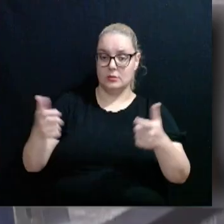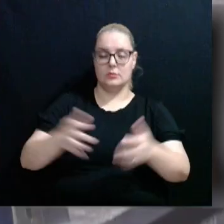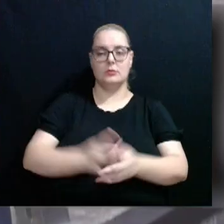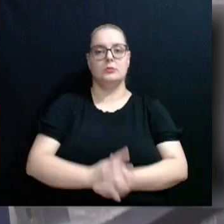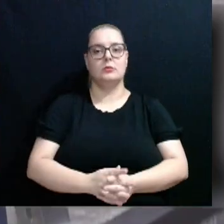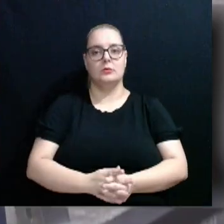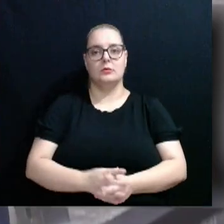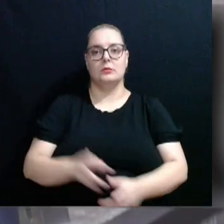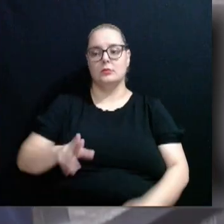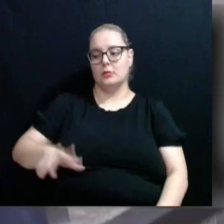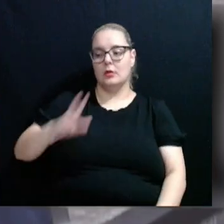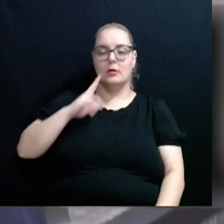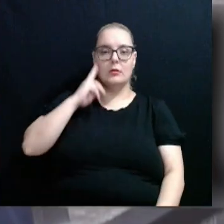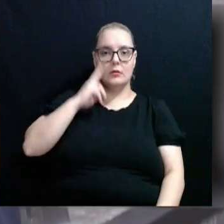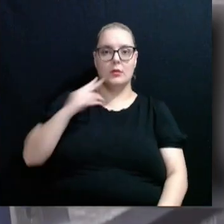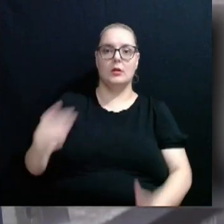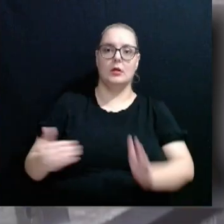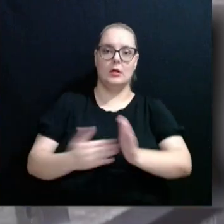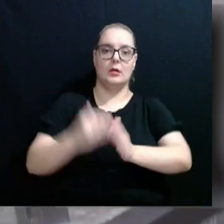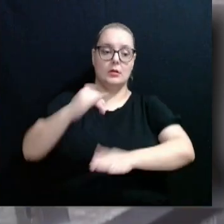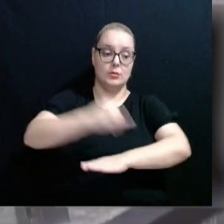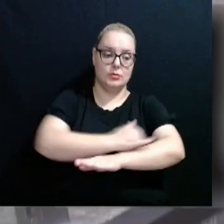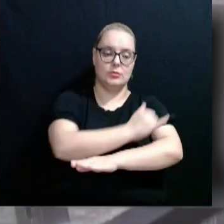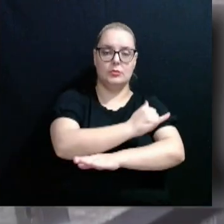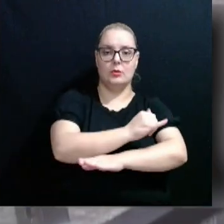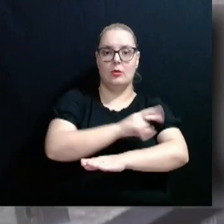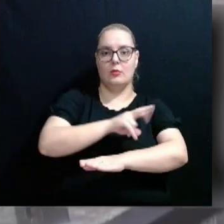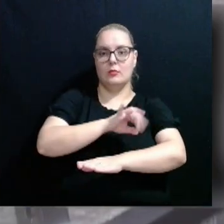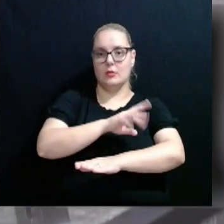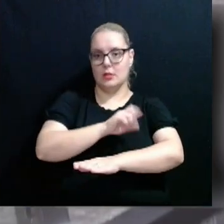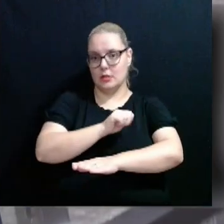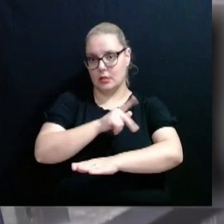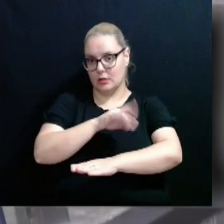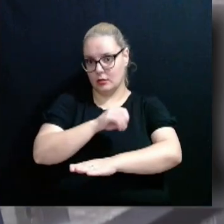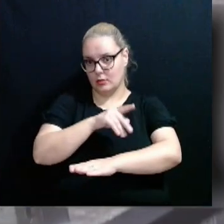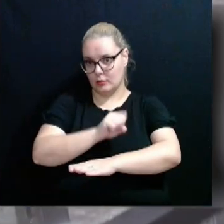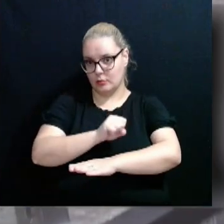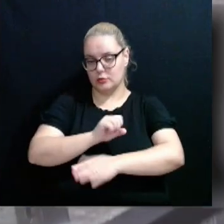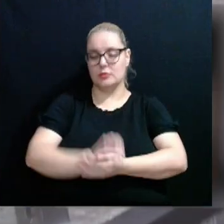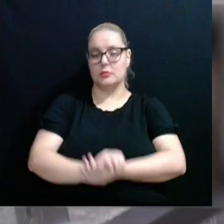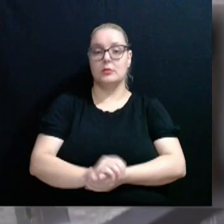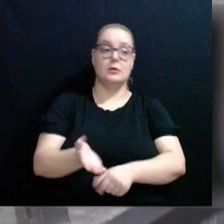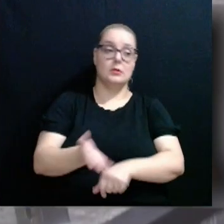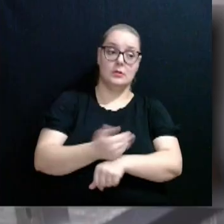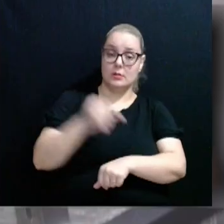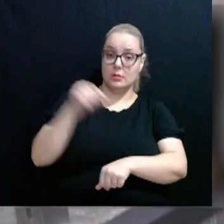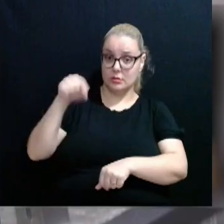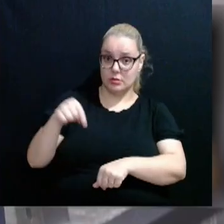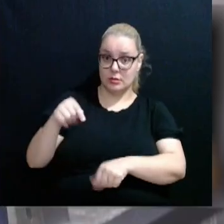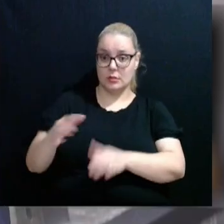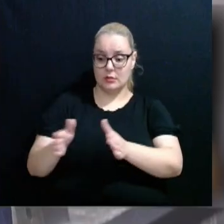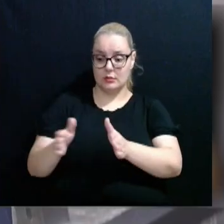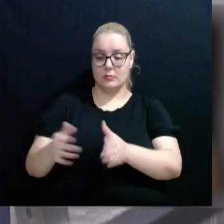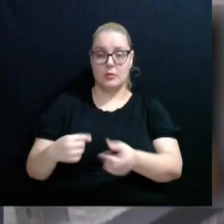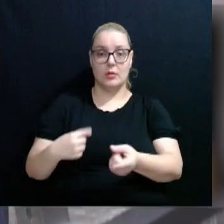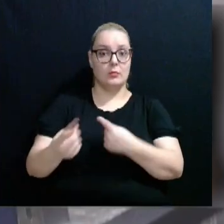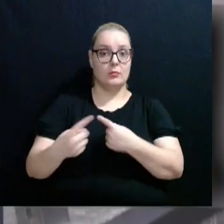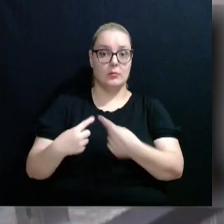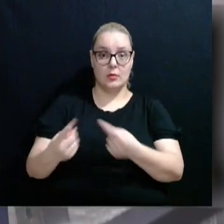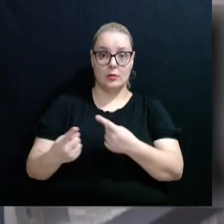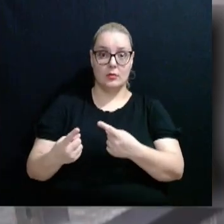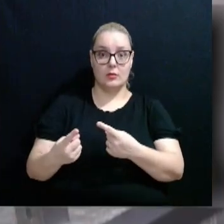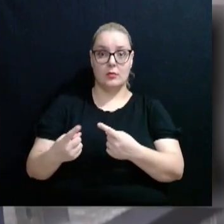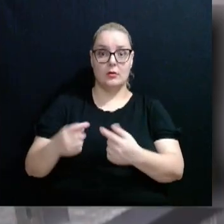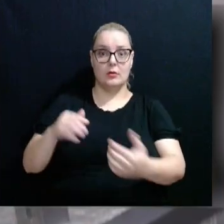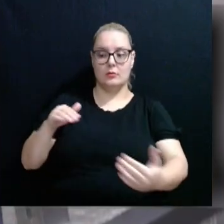até o aeroporto de Viracopos. E ali anteriormente era uma estrada de mão dupla em que